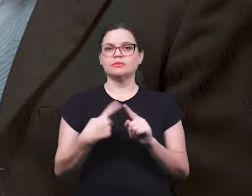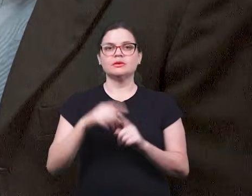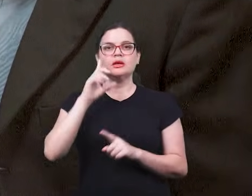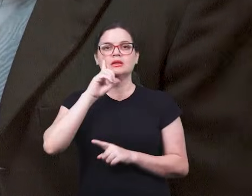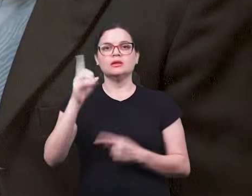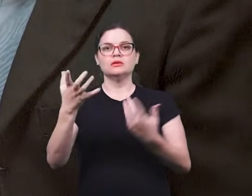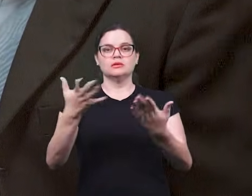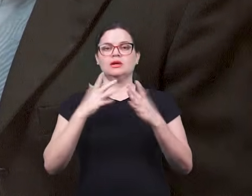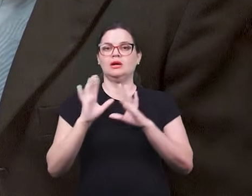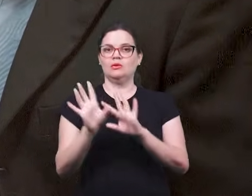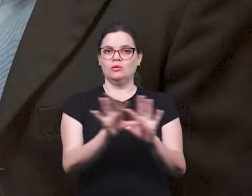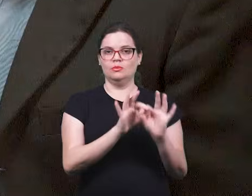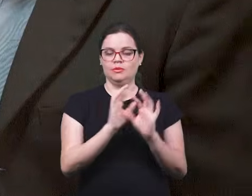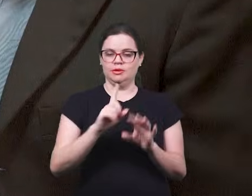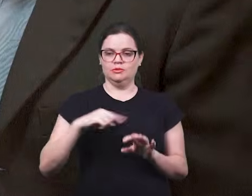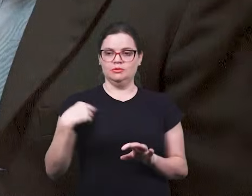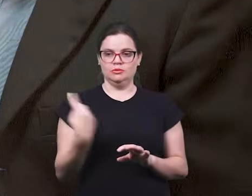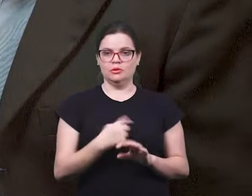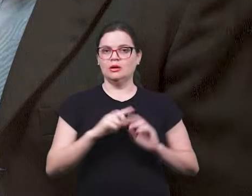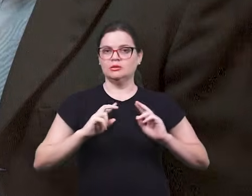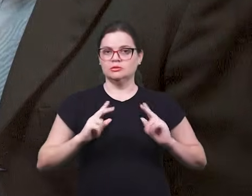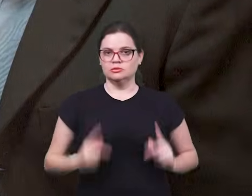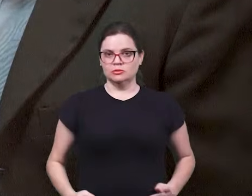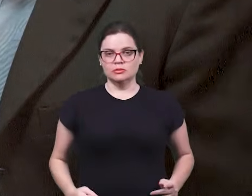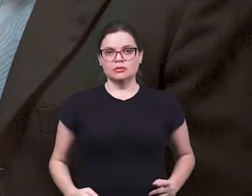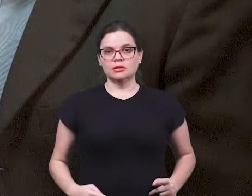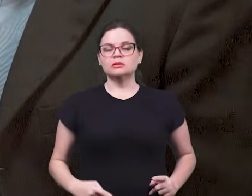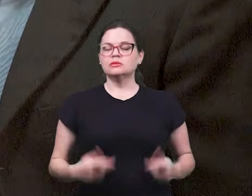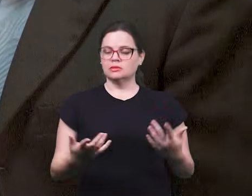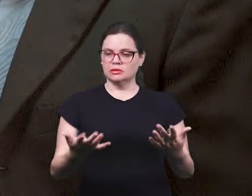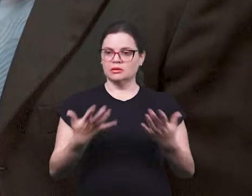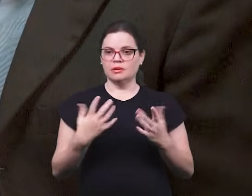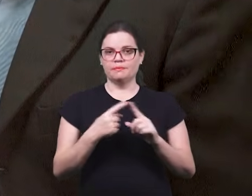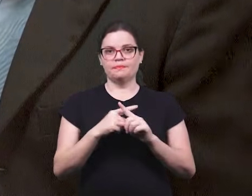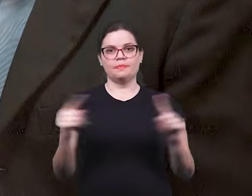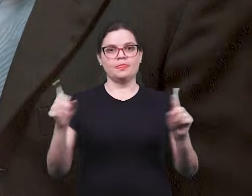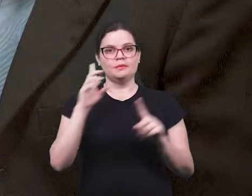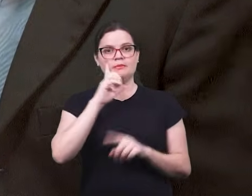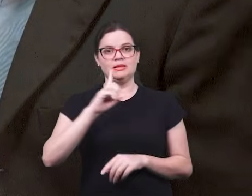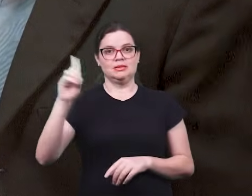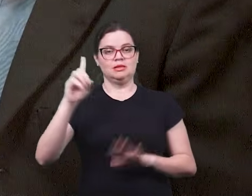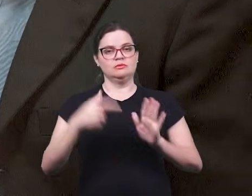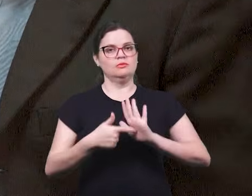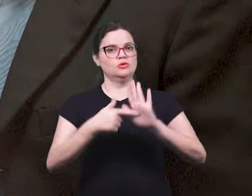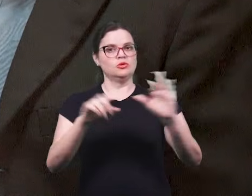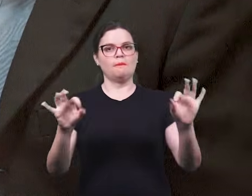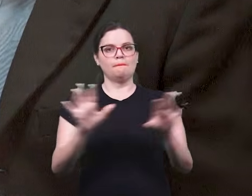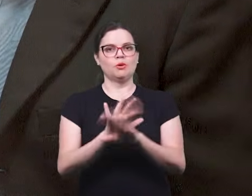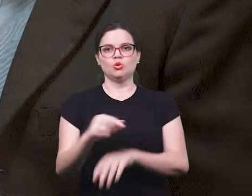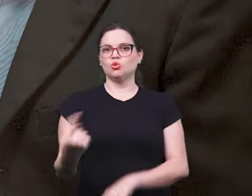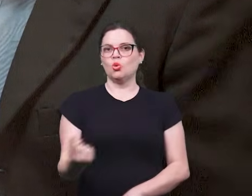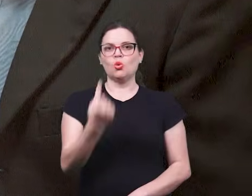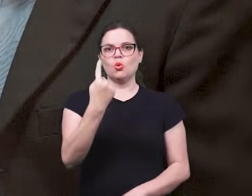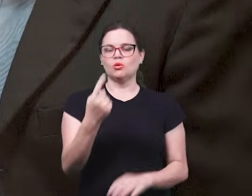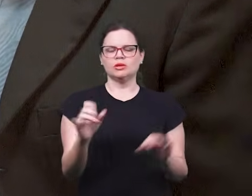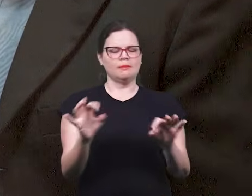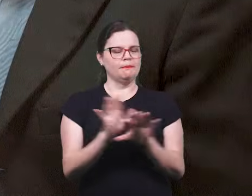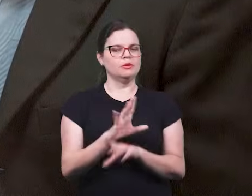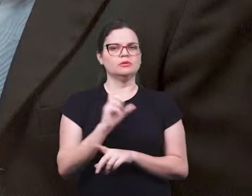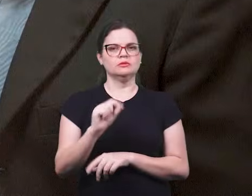comunhão com o homem, mas Deus estabeleceu uma coisa: Ele é o Senhor. Amém. O plano